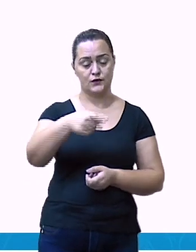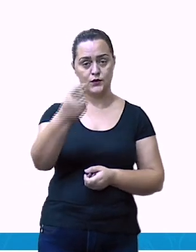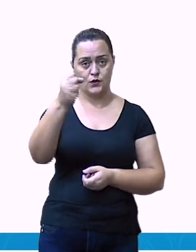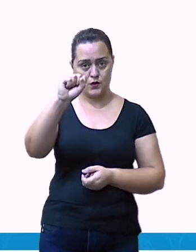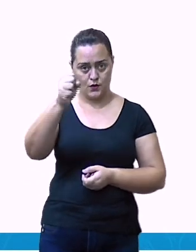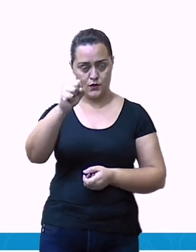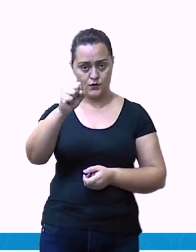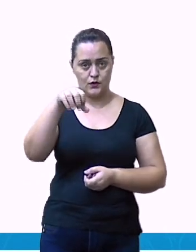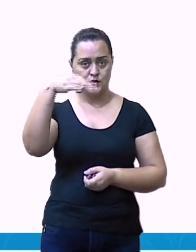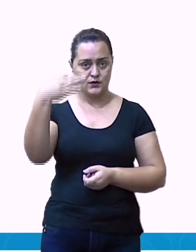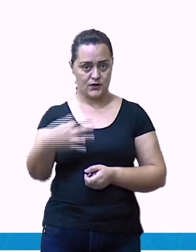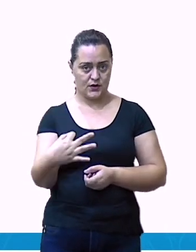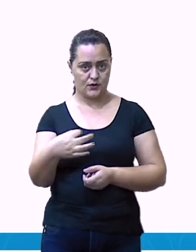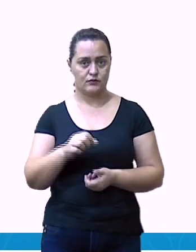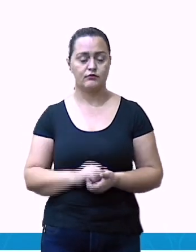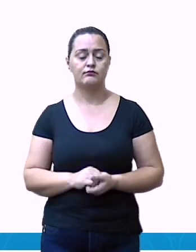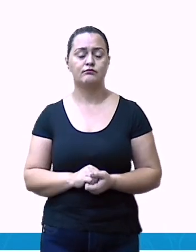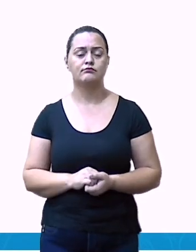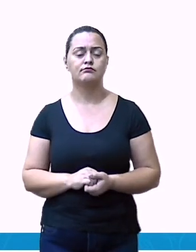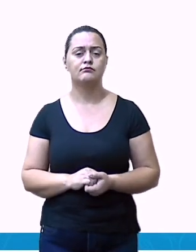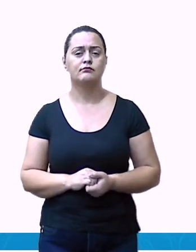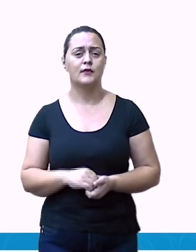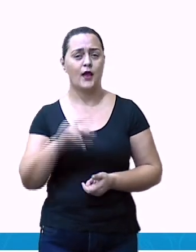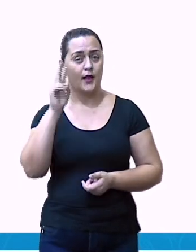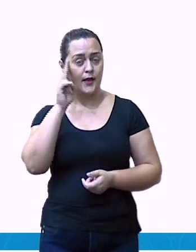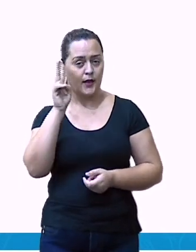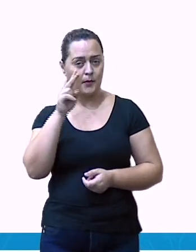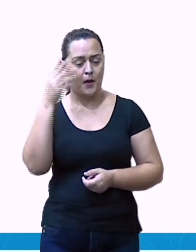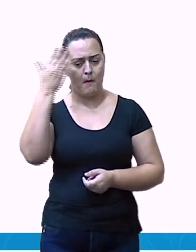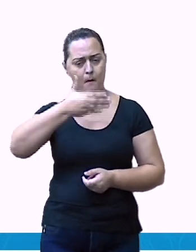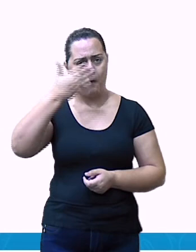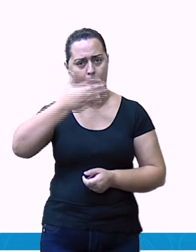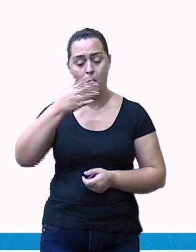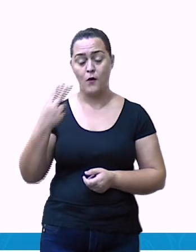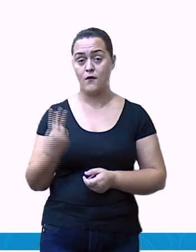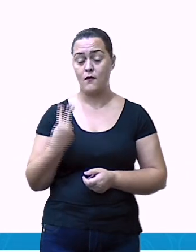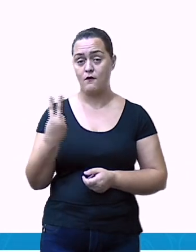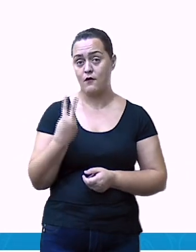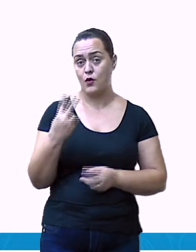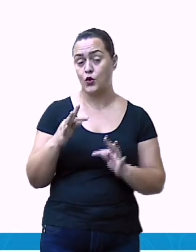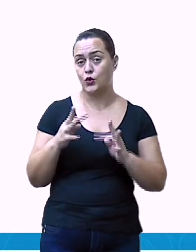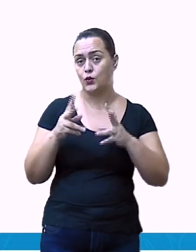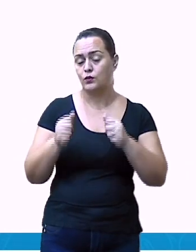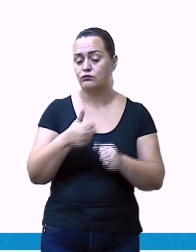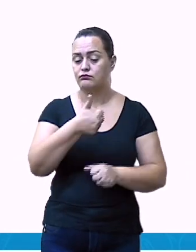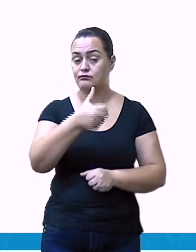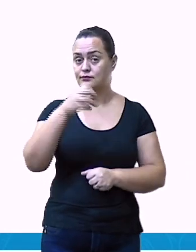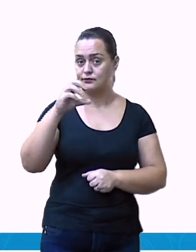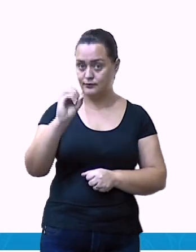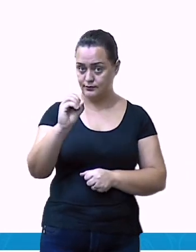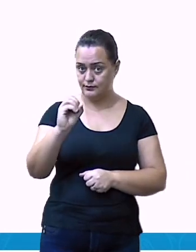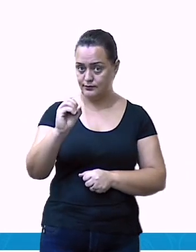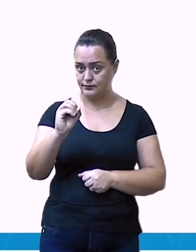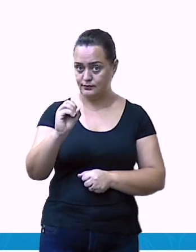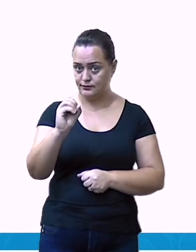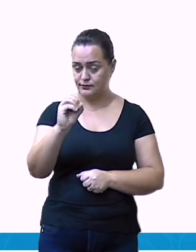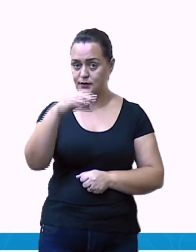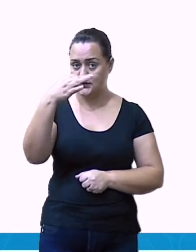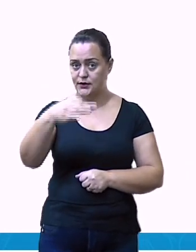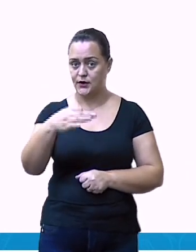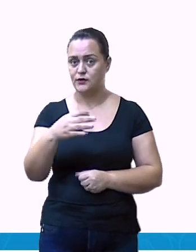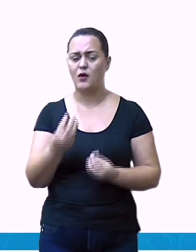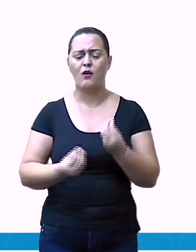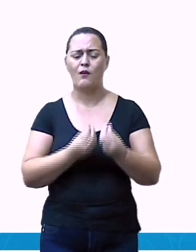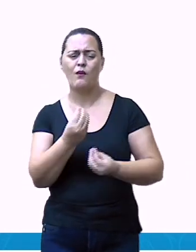menos 7,8 e descubra o resultado. Então, vamos armar a nossa operação, vírgula embaixo de vírgula,